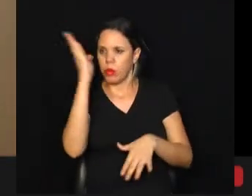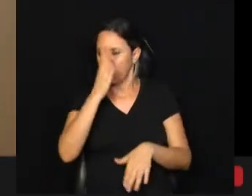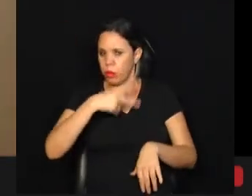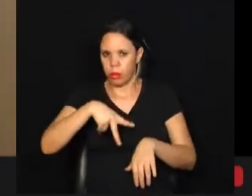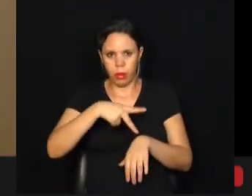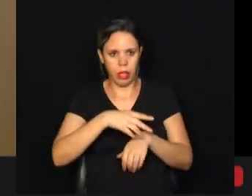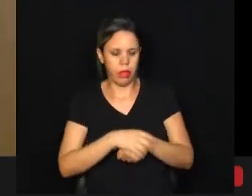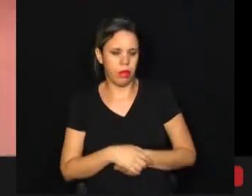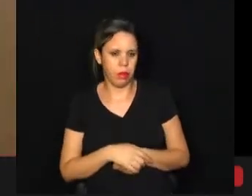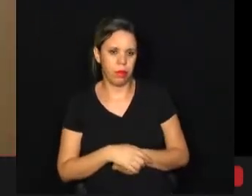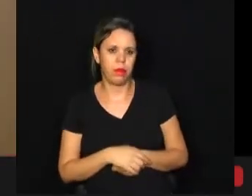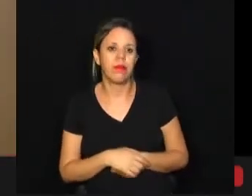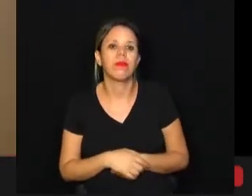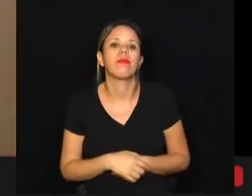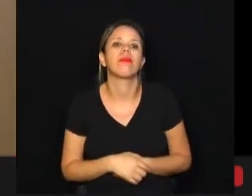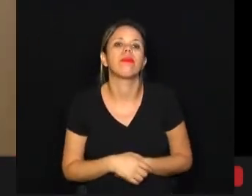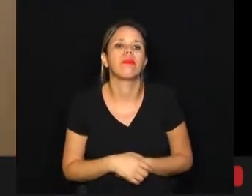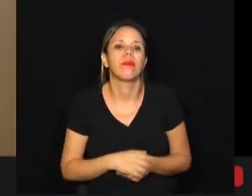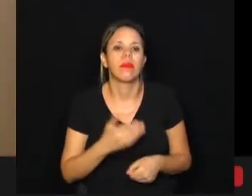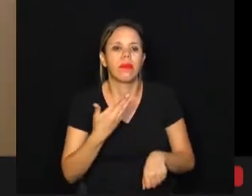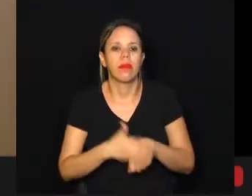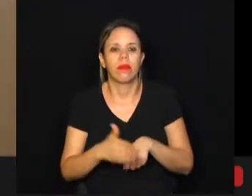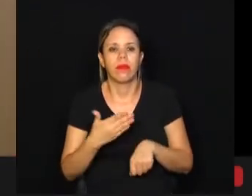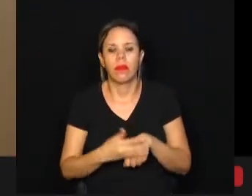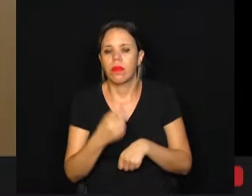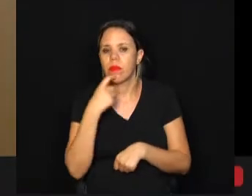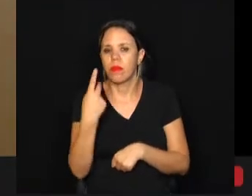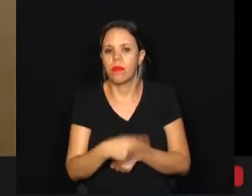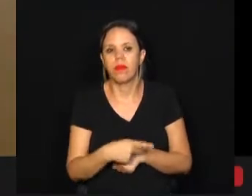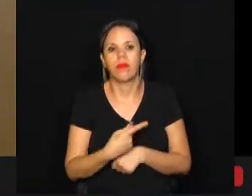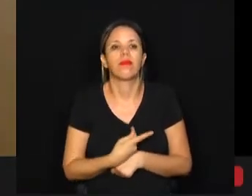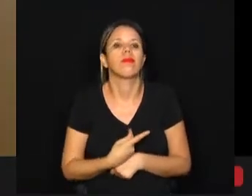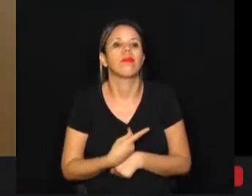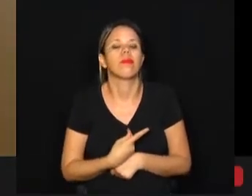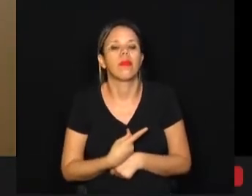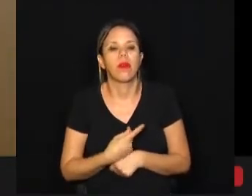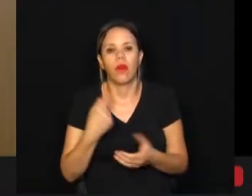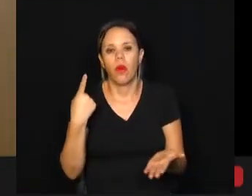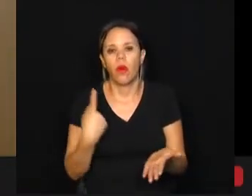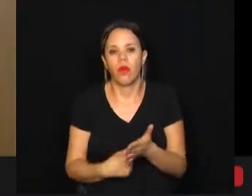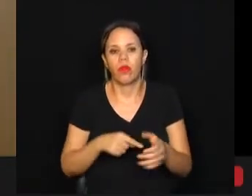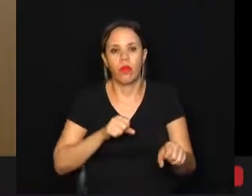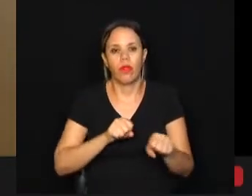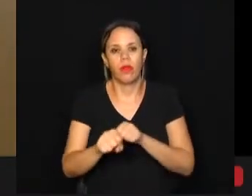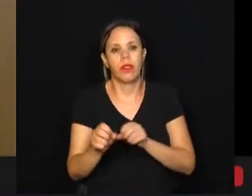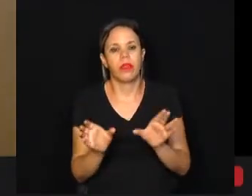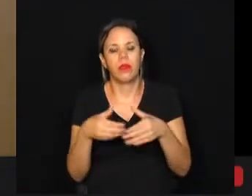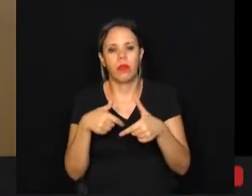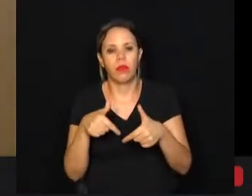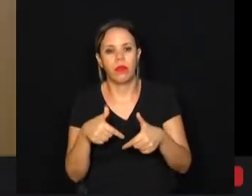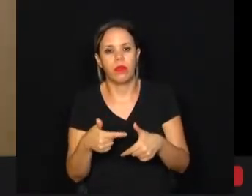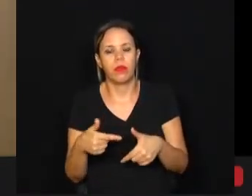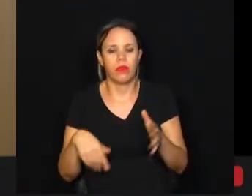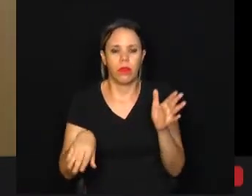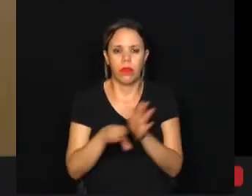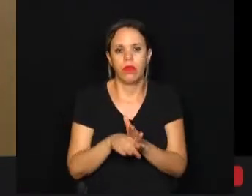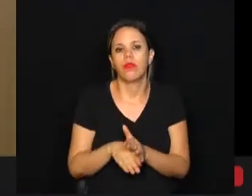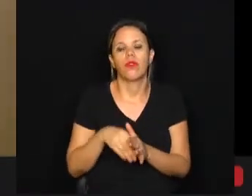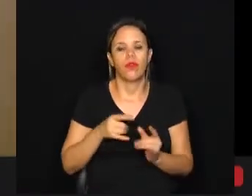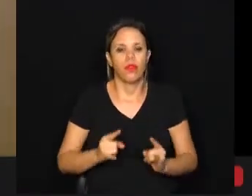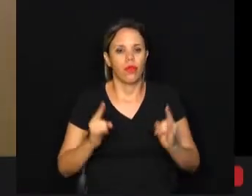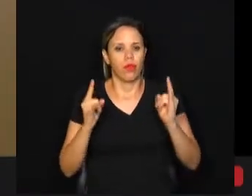inteiro. Para ser aplicada em Campinas, ela contou com a formação deste comitê, que vem do Fórum,